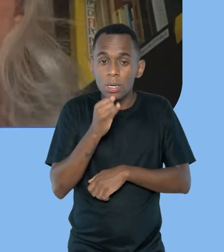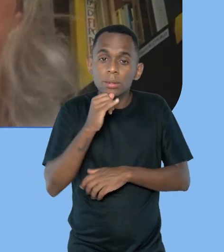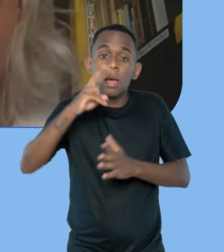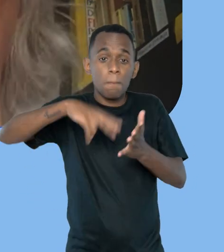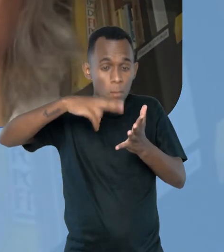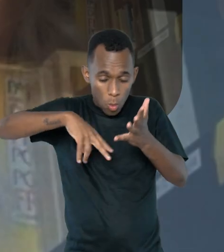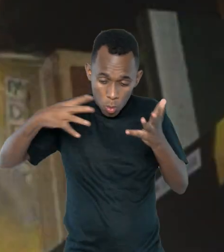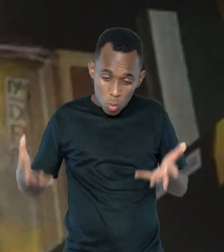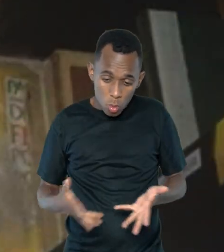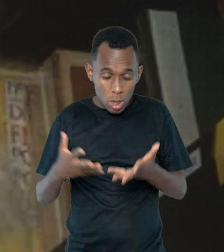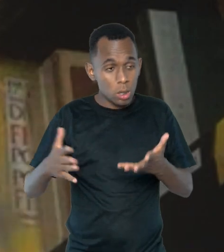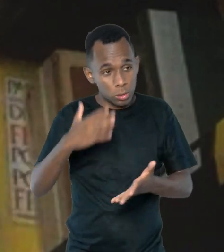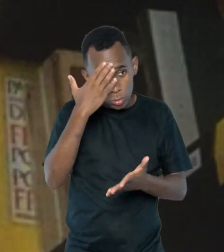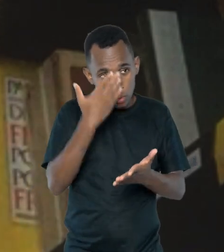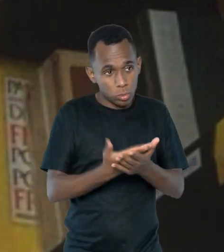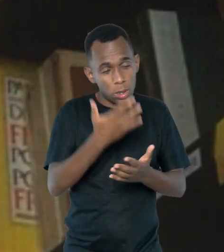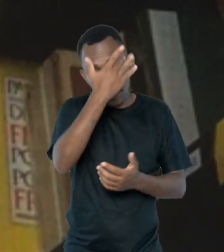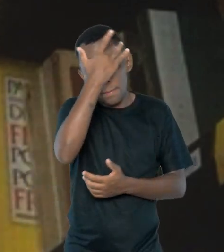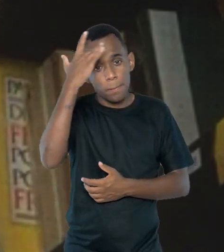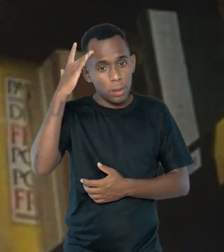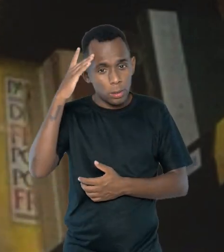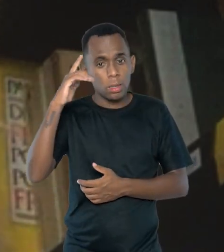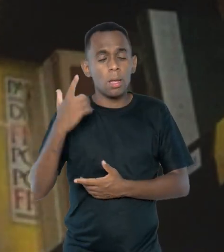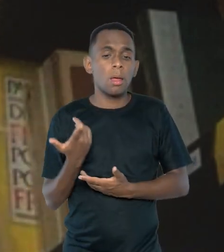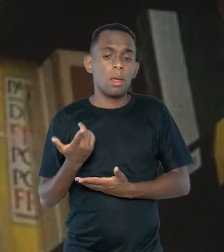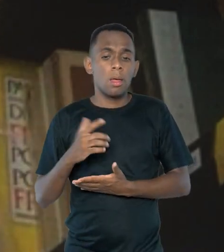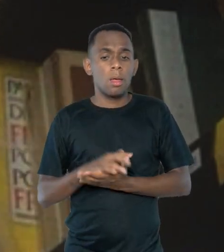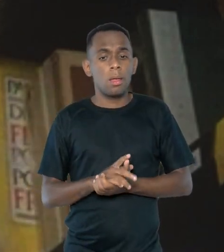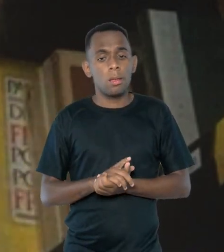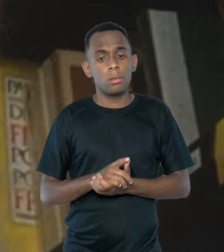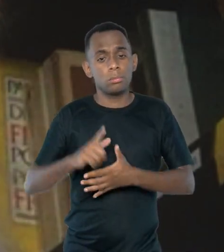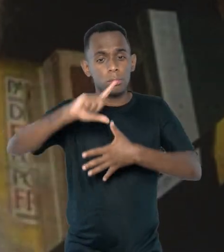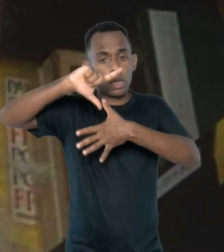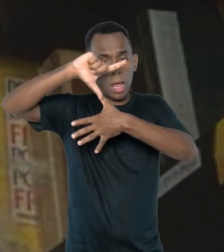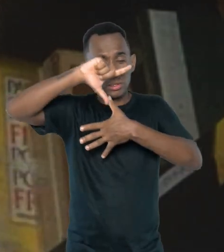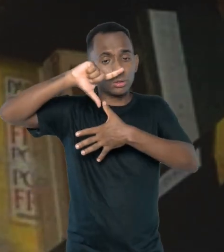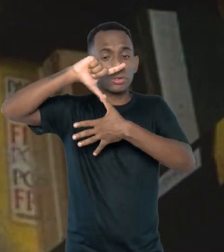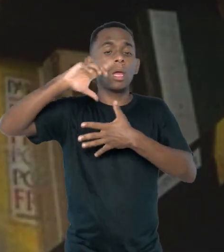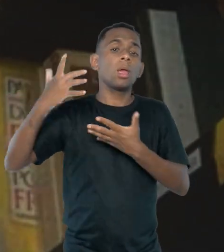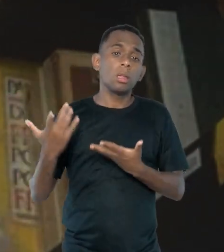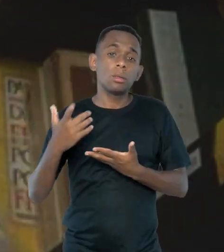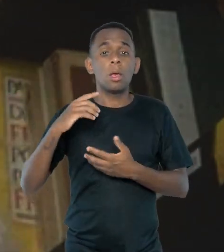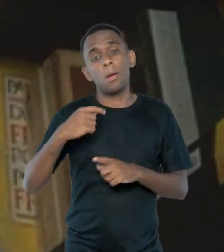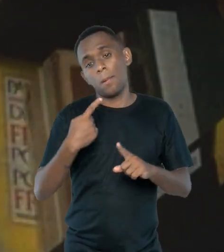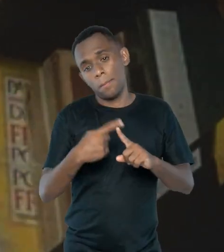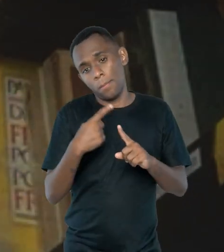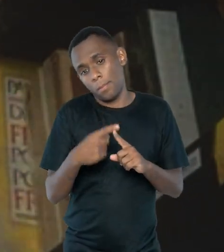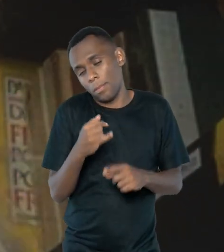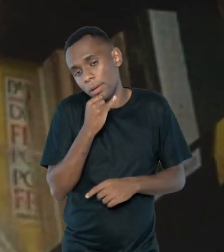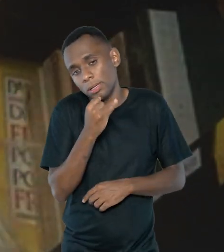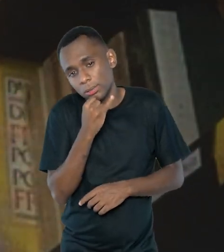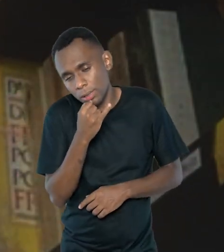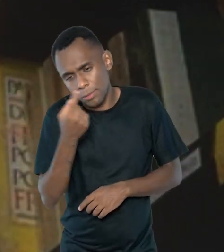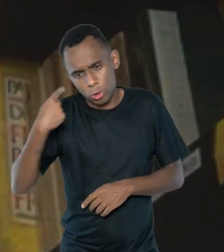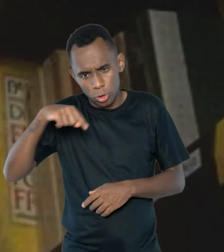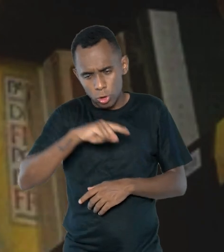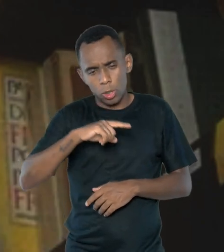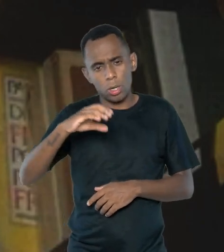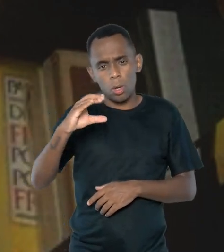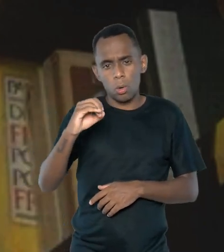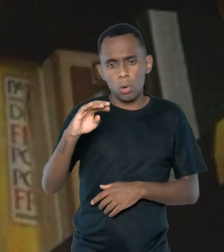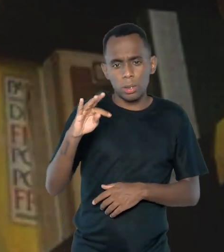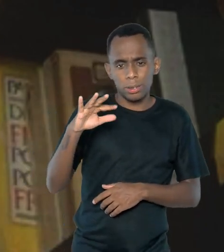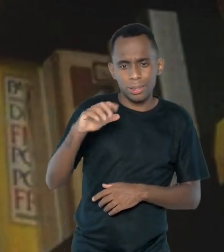à leitura dos autores latino-americanos. Nossa obra, por exemplo, tem Cortázar, nossa obra